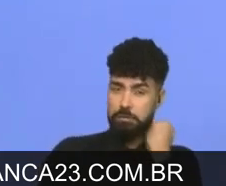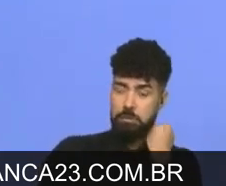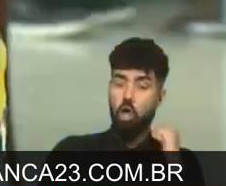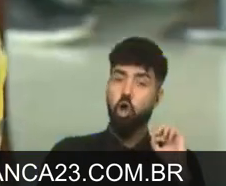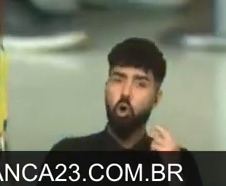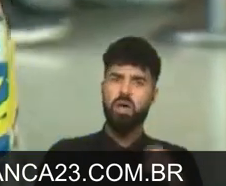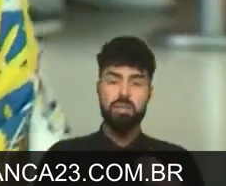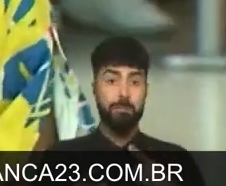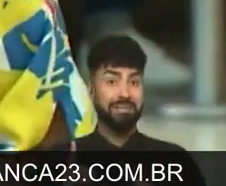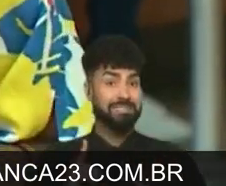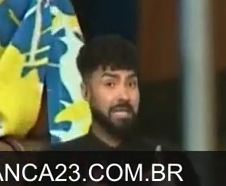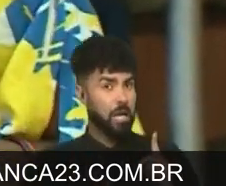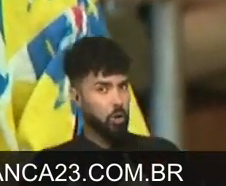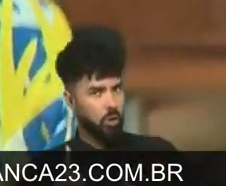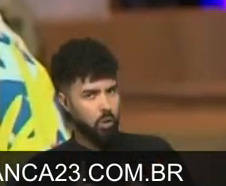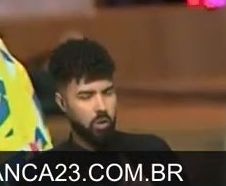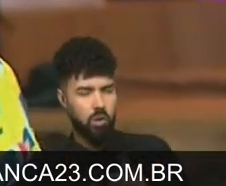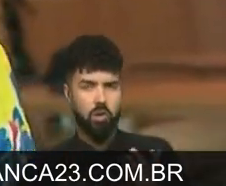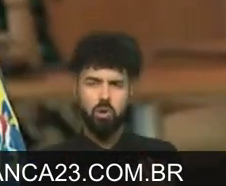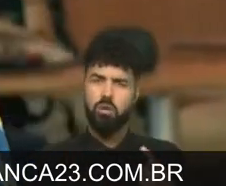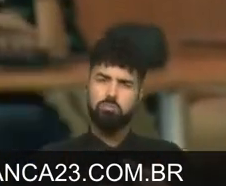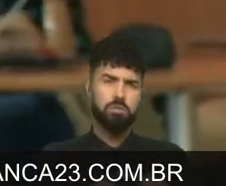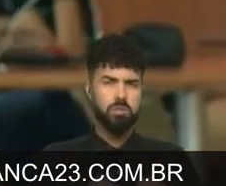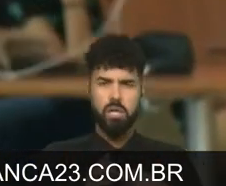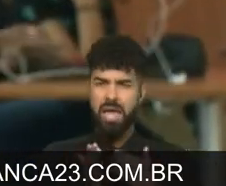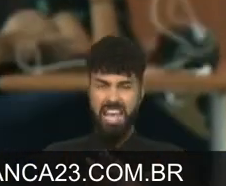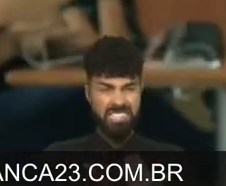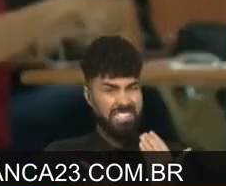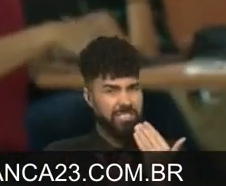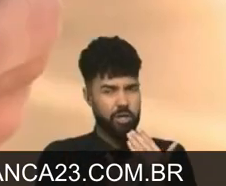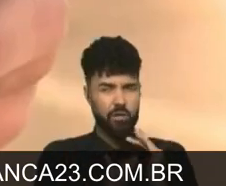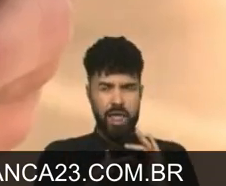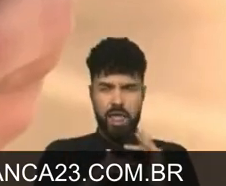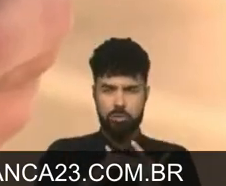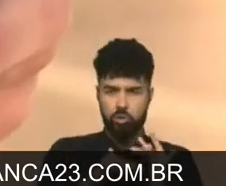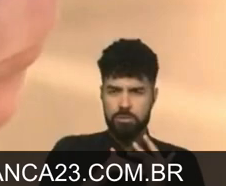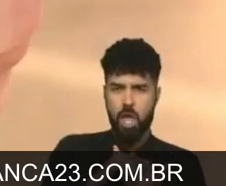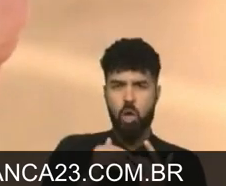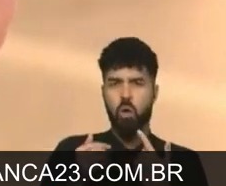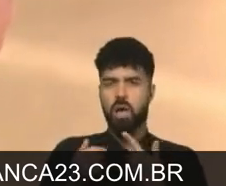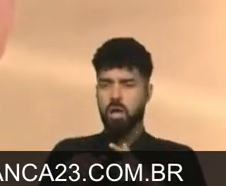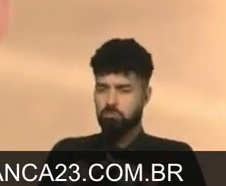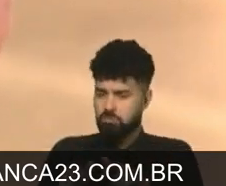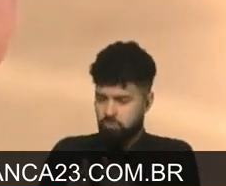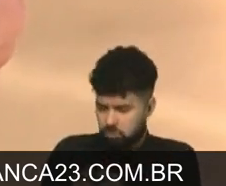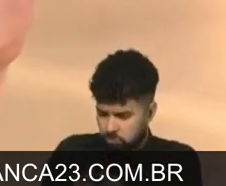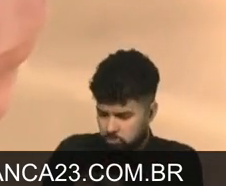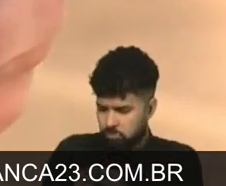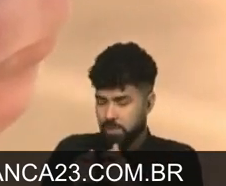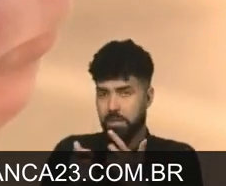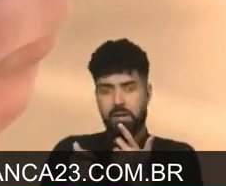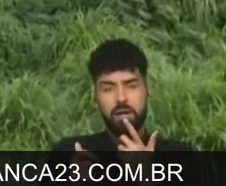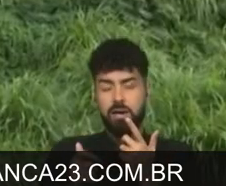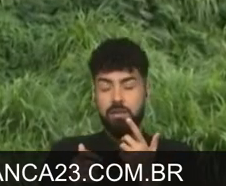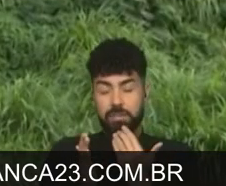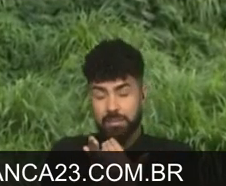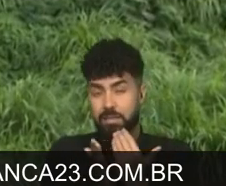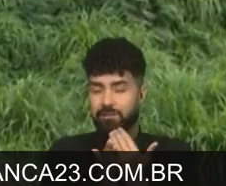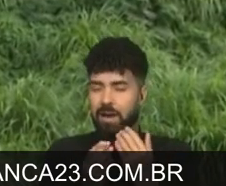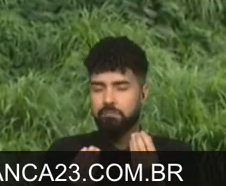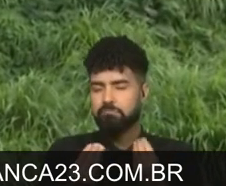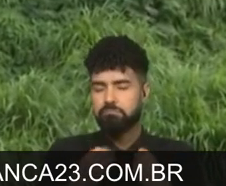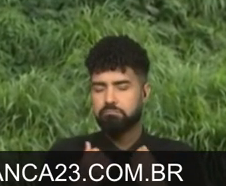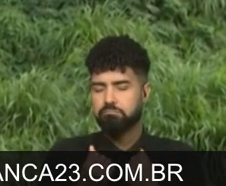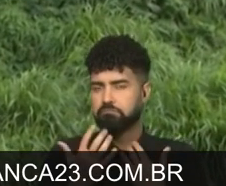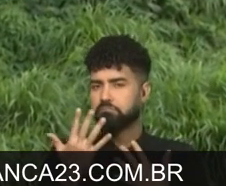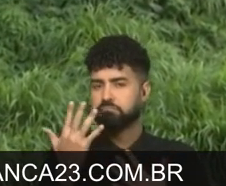uso excessivo de tela, ou esses usos de redes sociais, né, de uma forma muito intensa, vai desencadear isso. E não é que